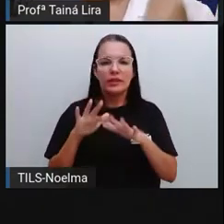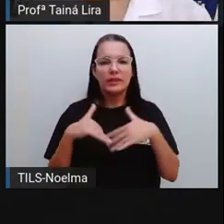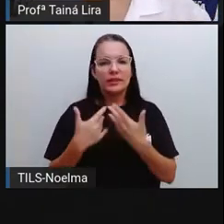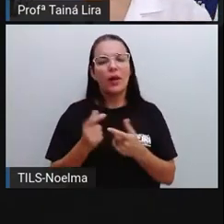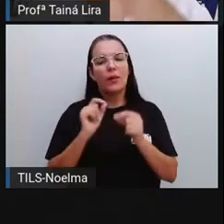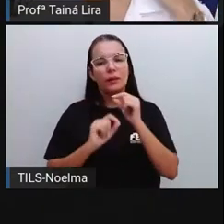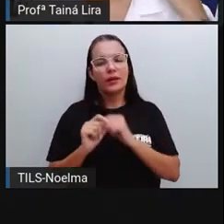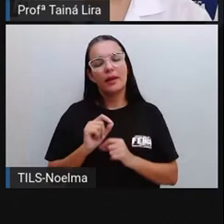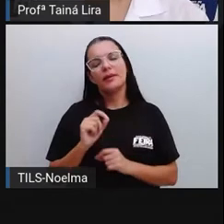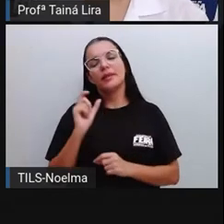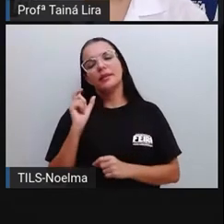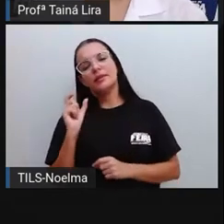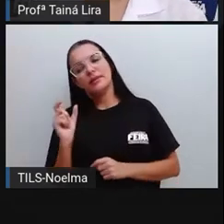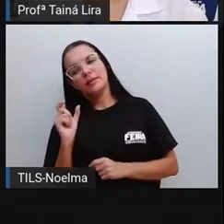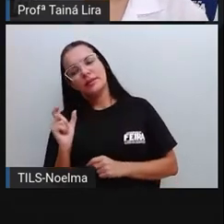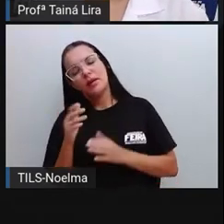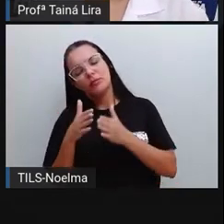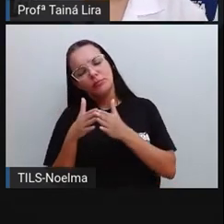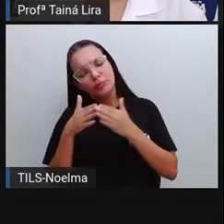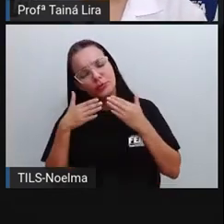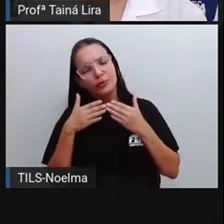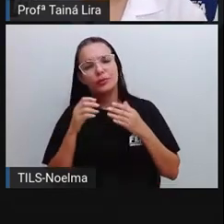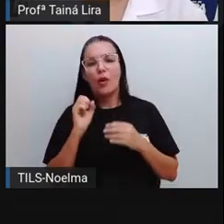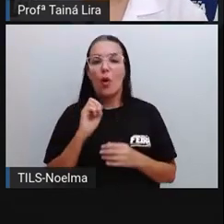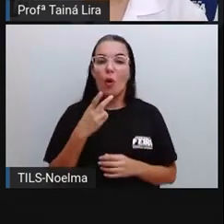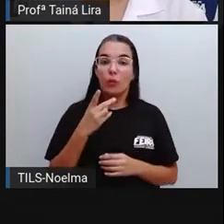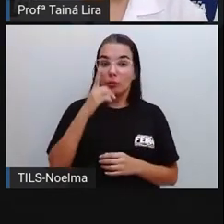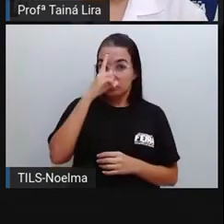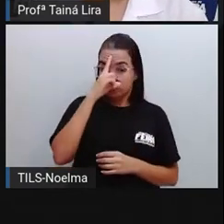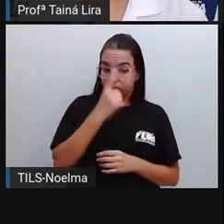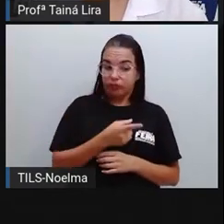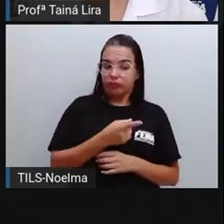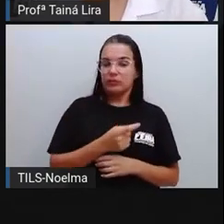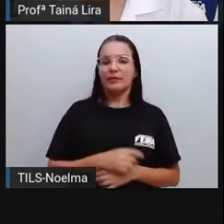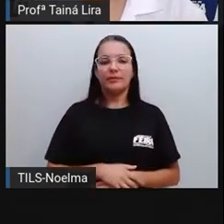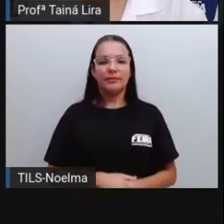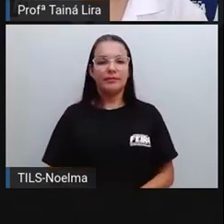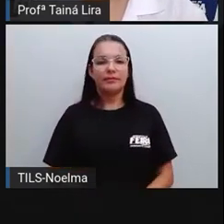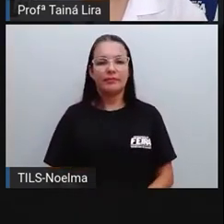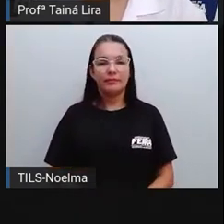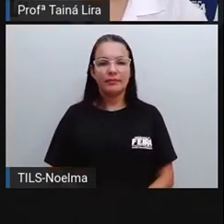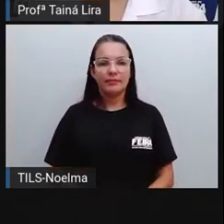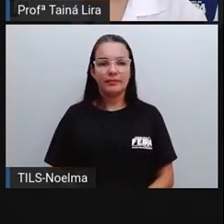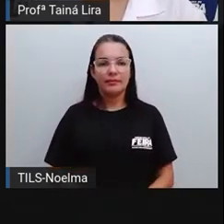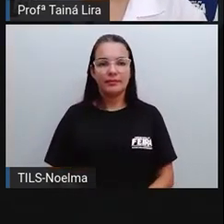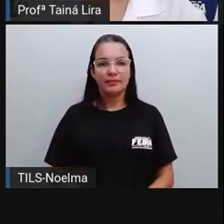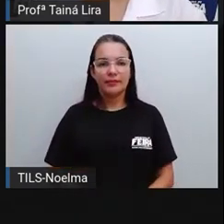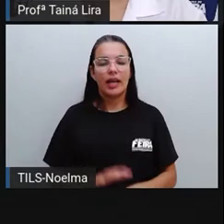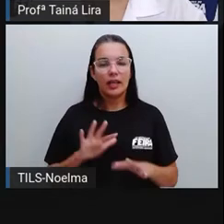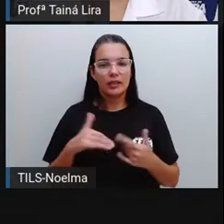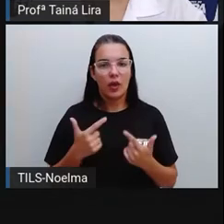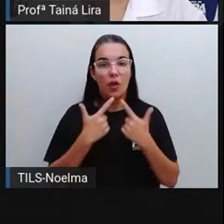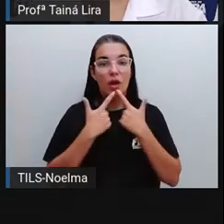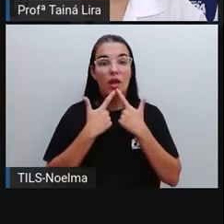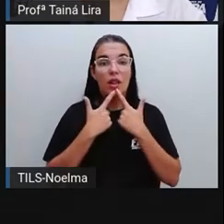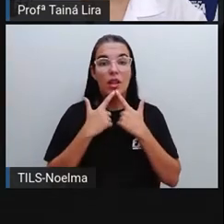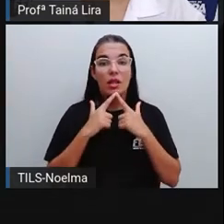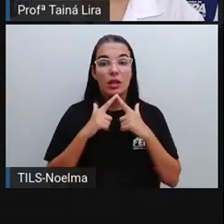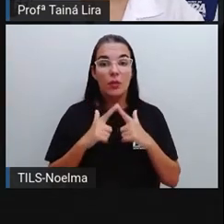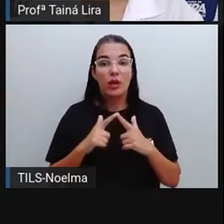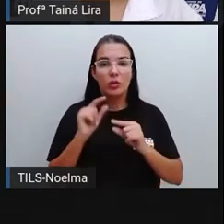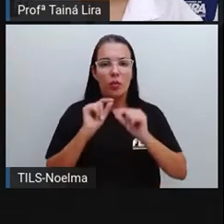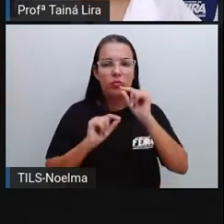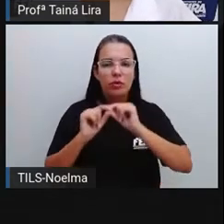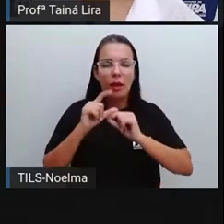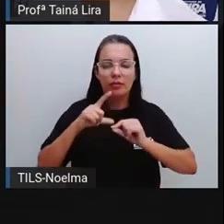Ele tá ali fazendo um pedido ou uma ordem, tá? Dando uma ordem. Bom, a linguagem figurada para gerar